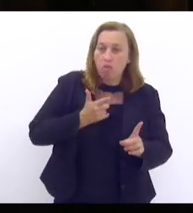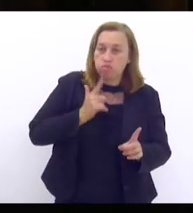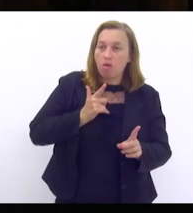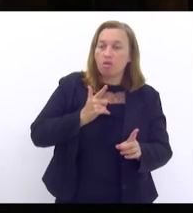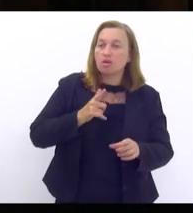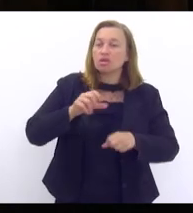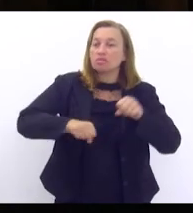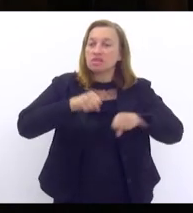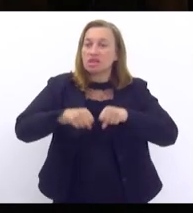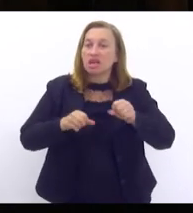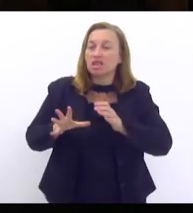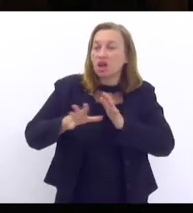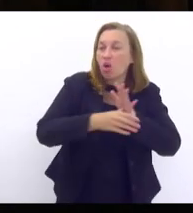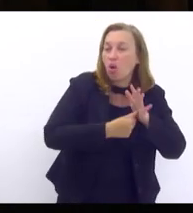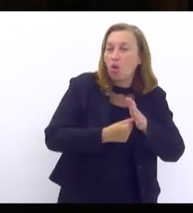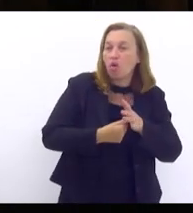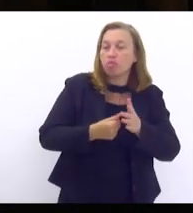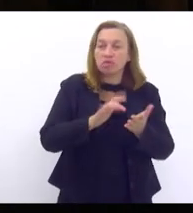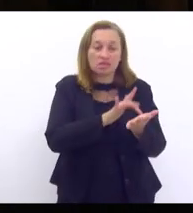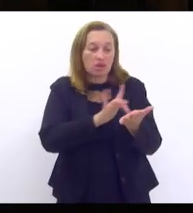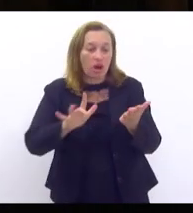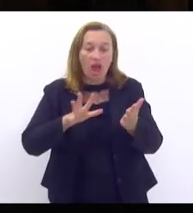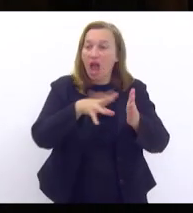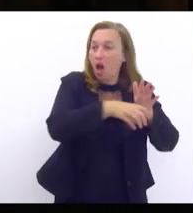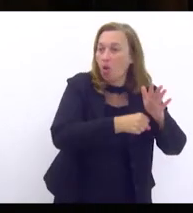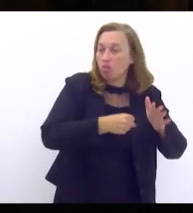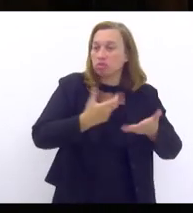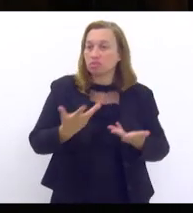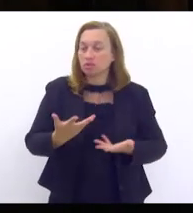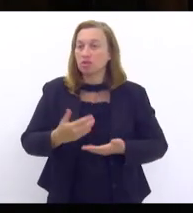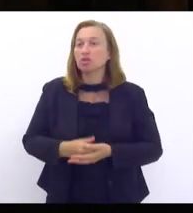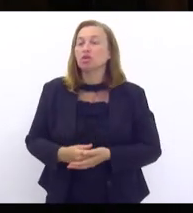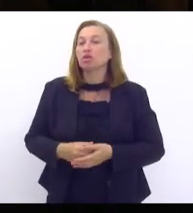de celular. O transporte público